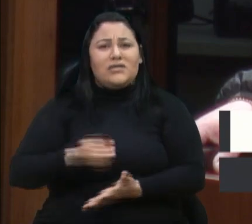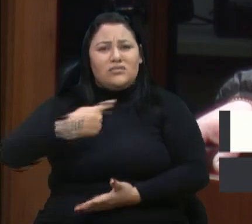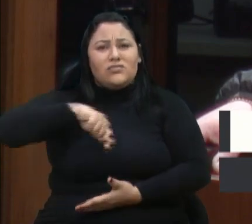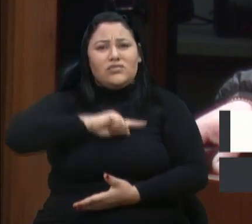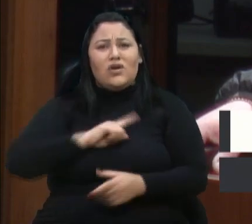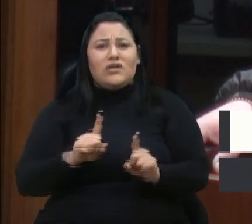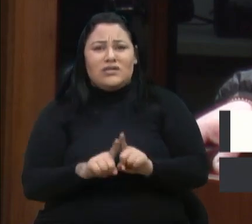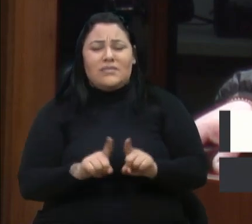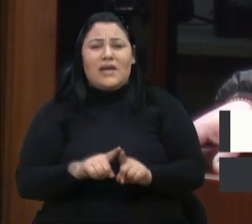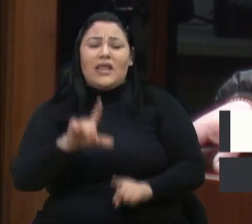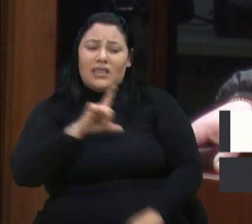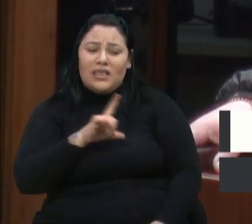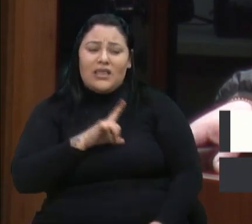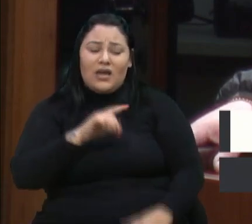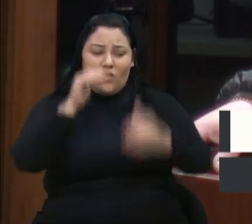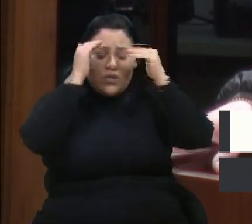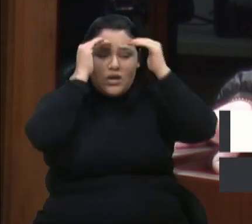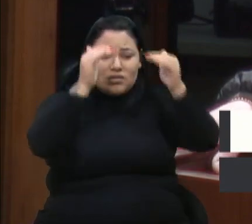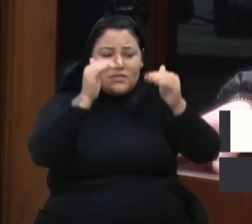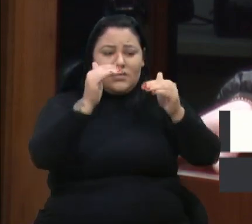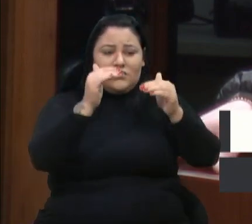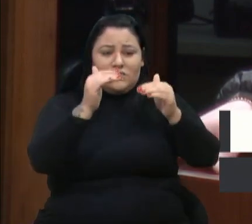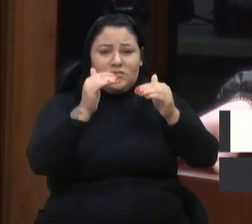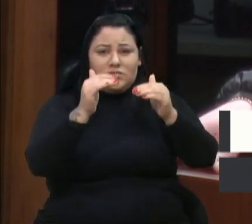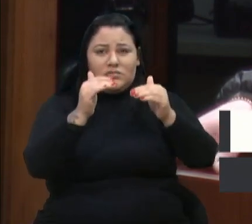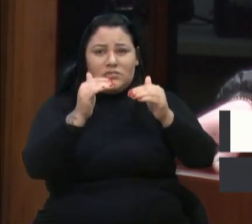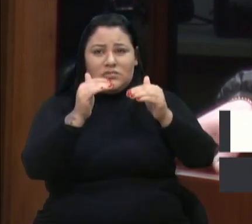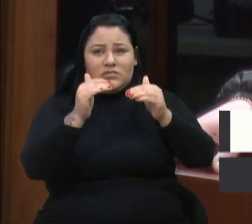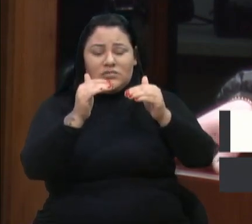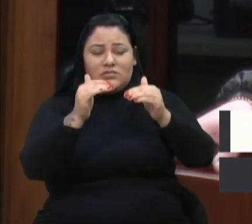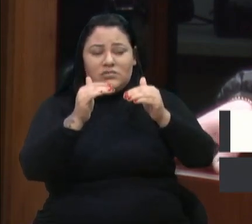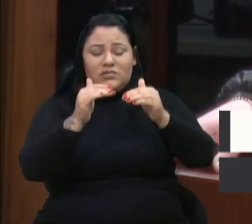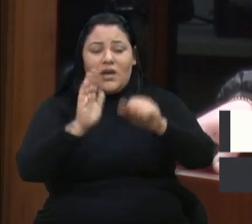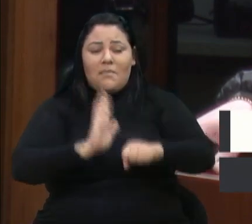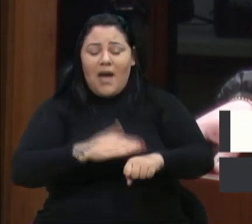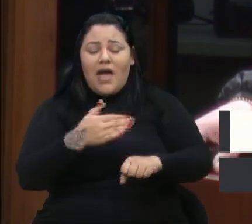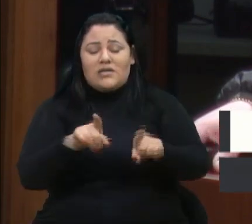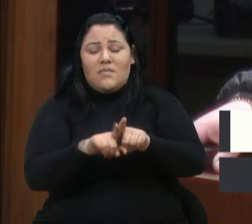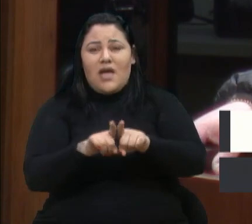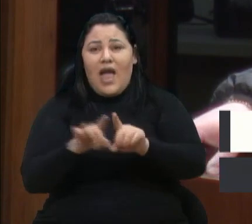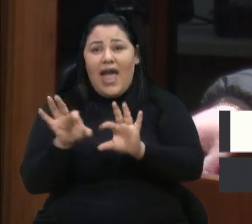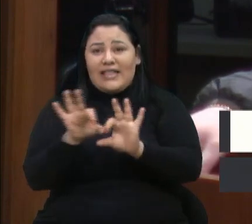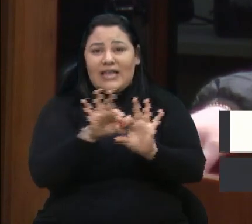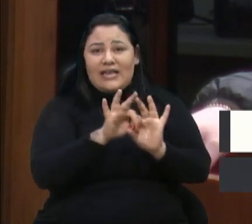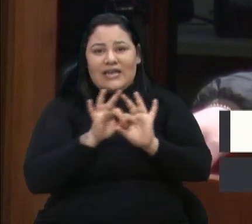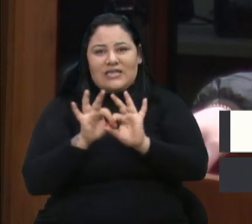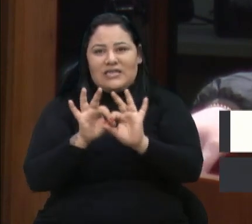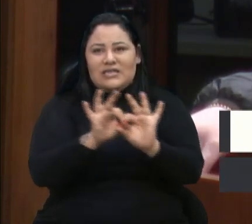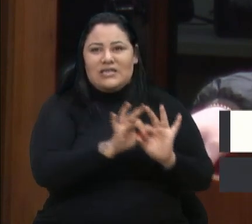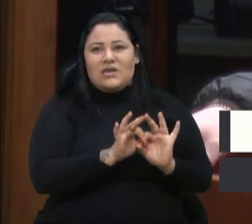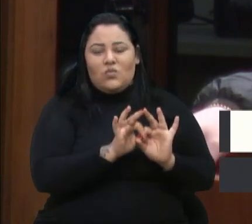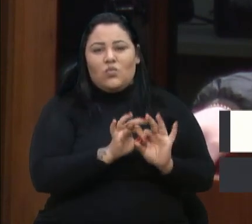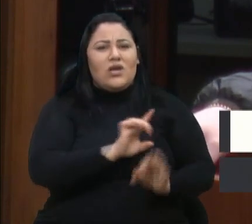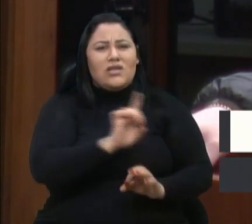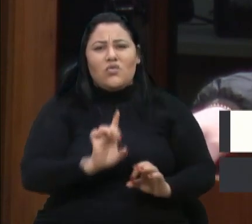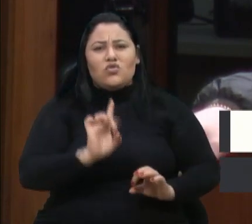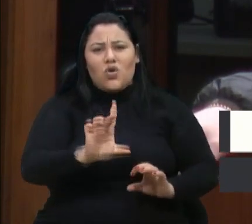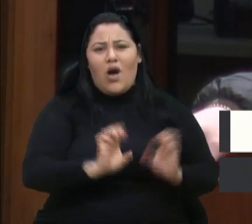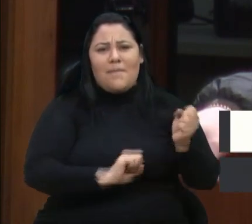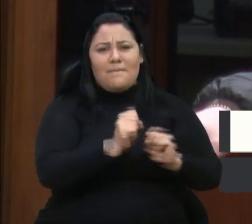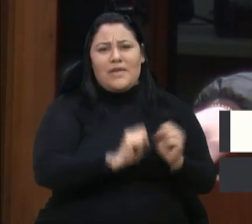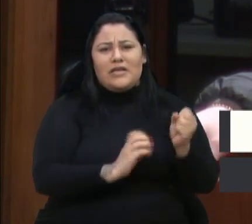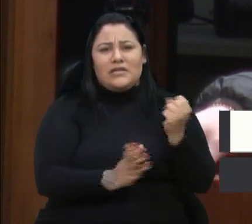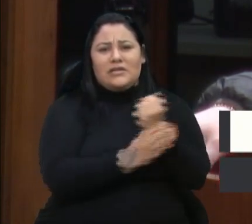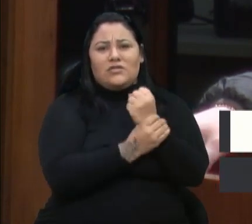ter essa obrigação e, vou mais além, a integração não somente dos órgãos de segurança,